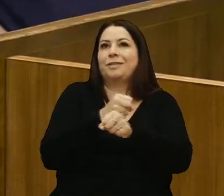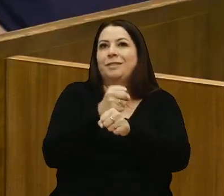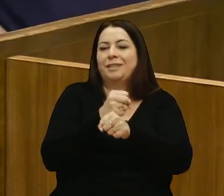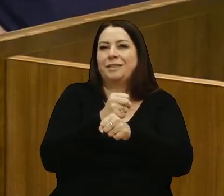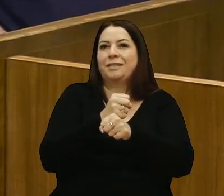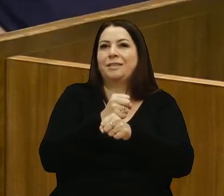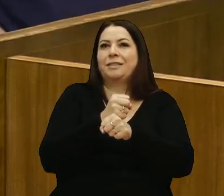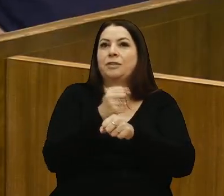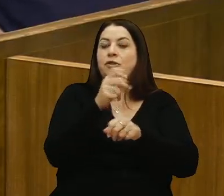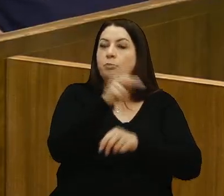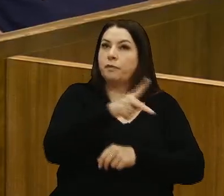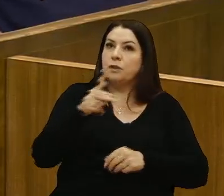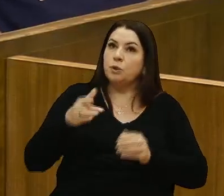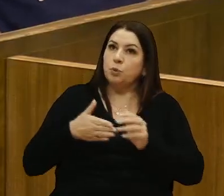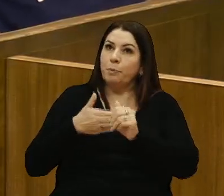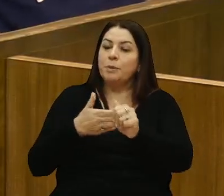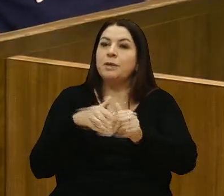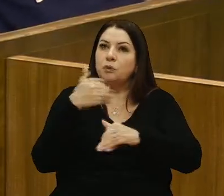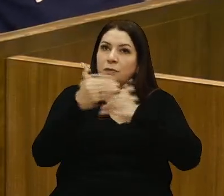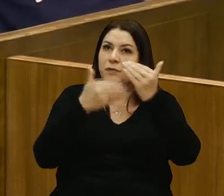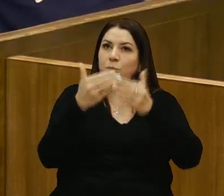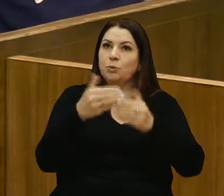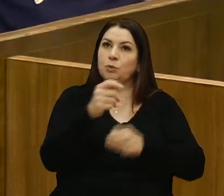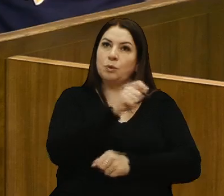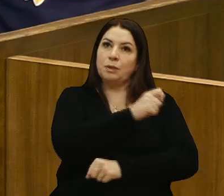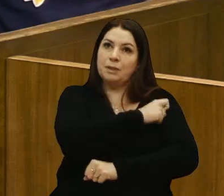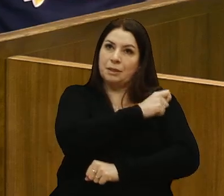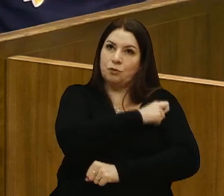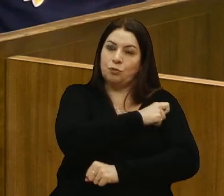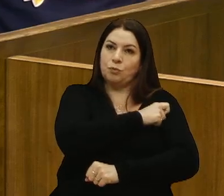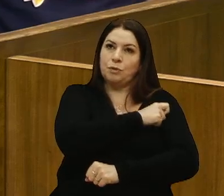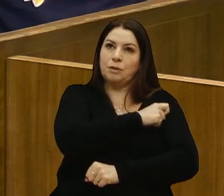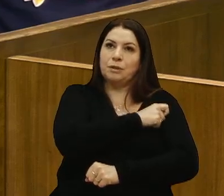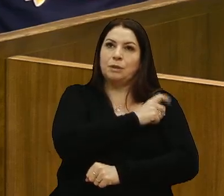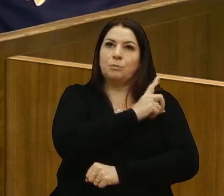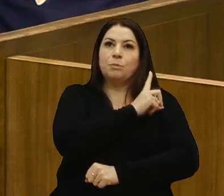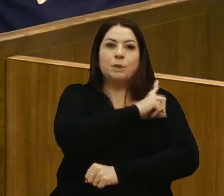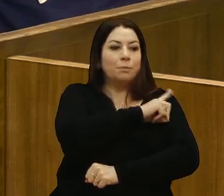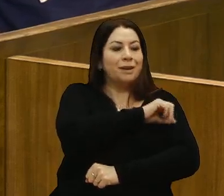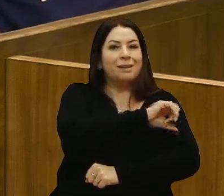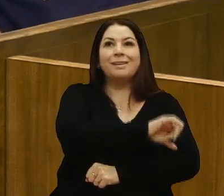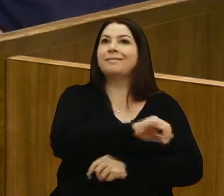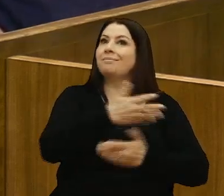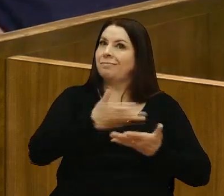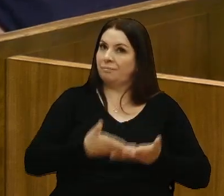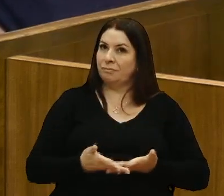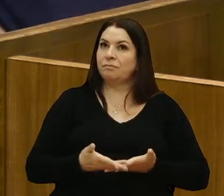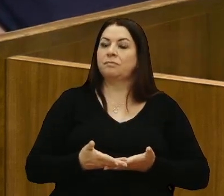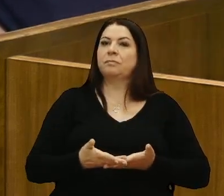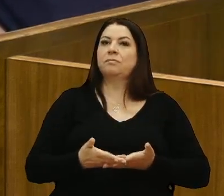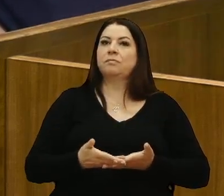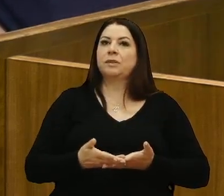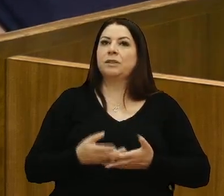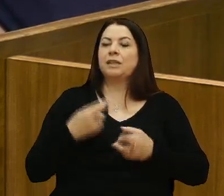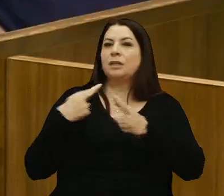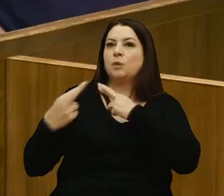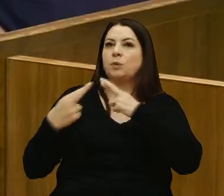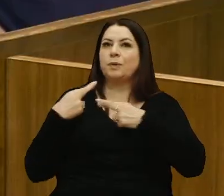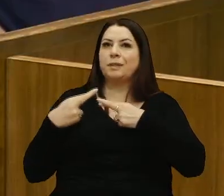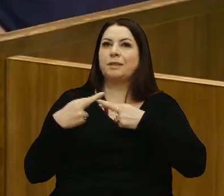de professores que acompanham o desenvolvimento dos alunos desde os primeiros anos do ensino fundamental, de relações